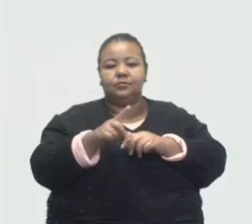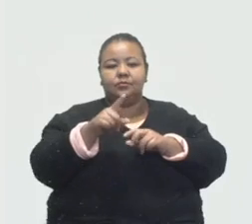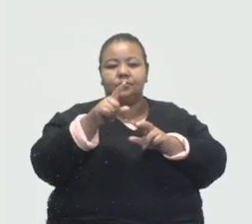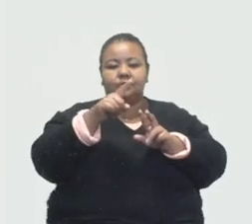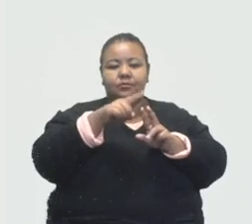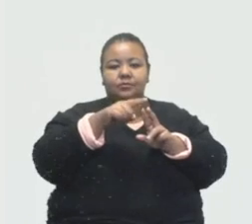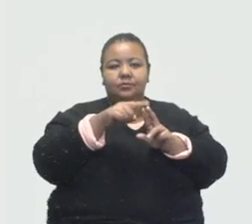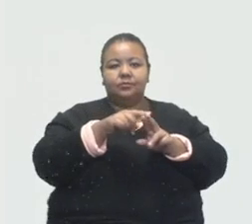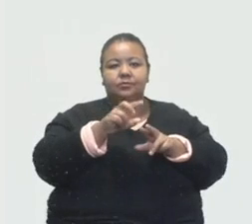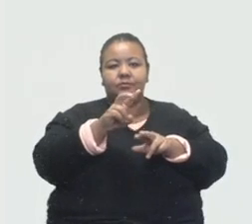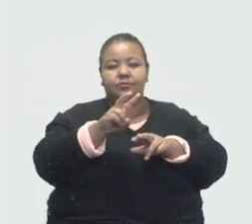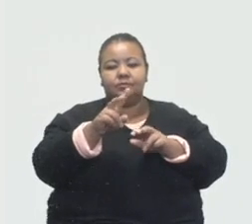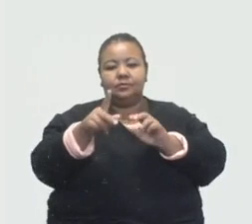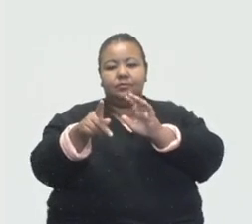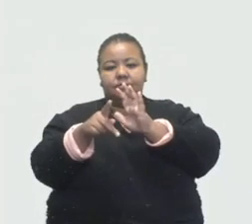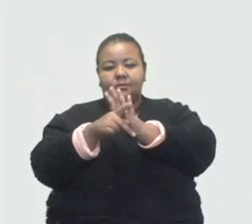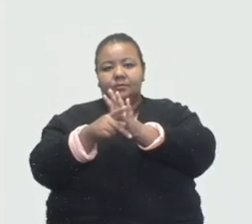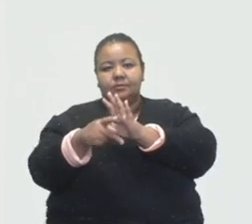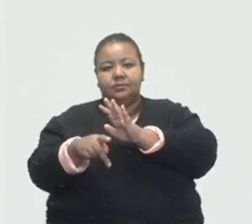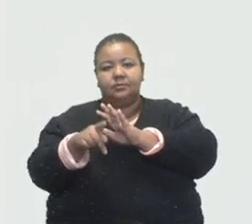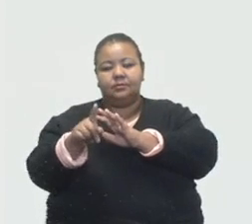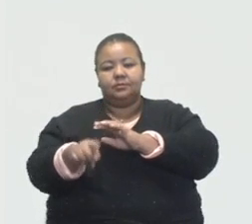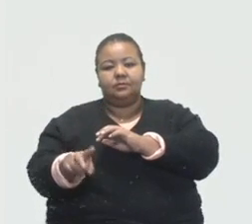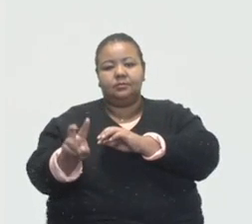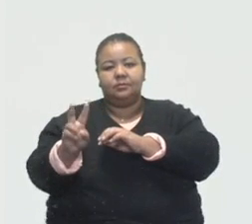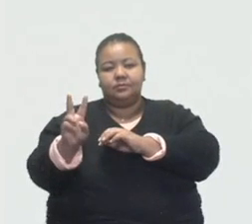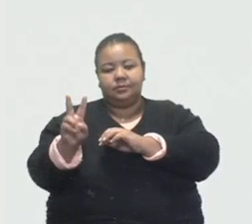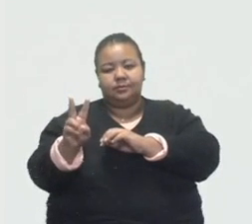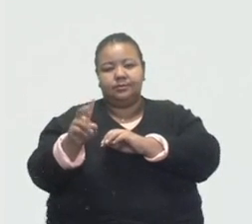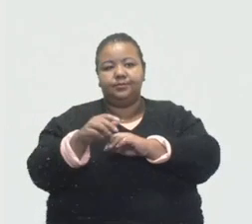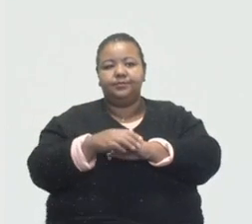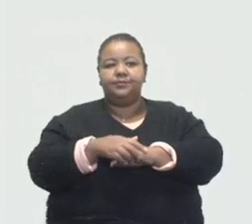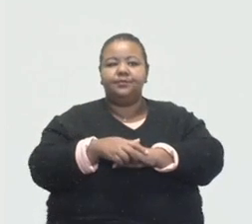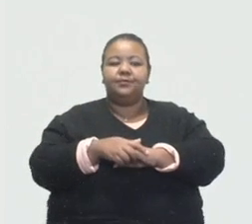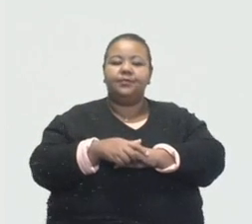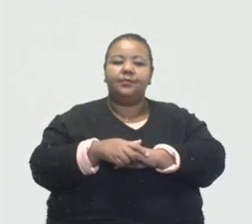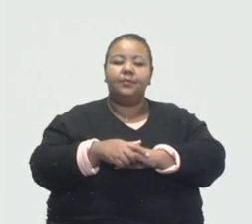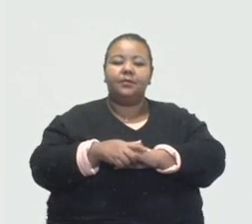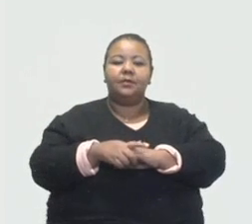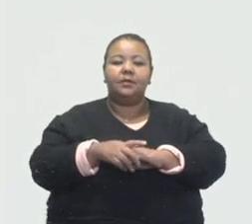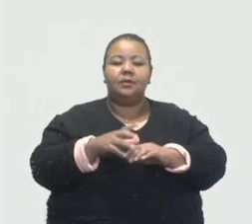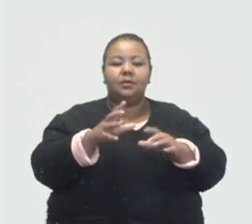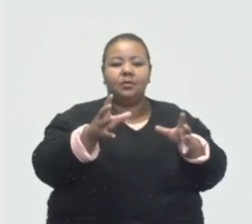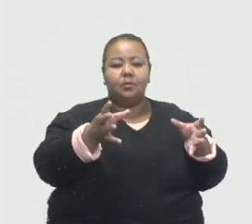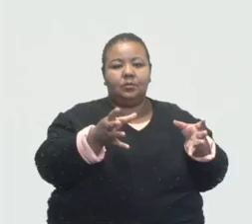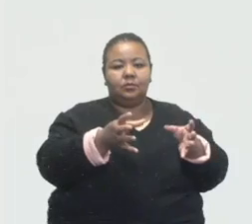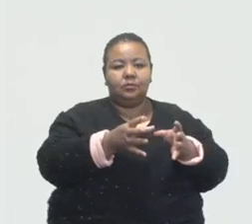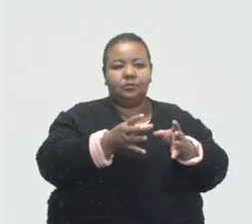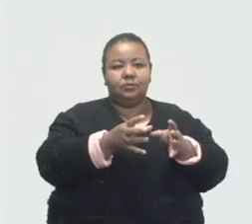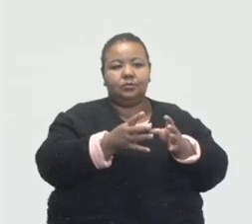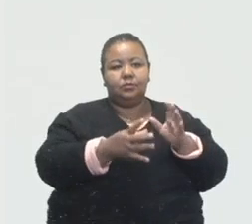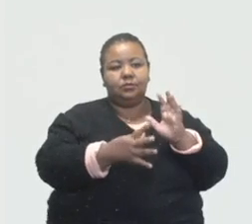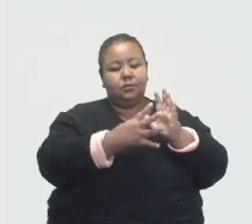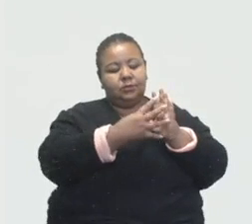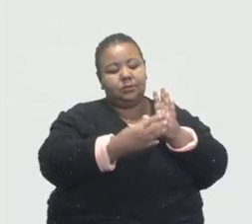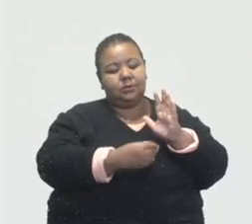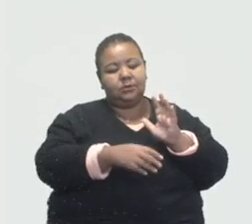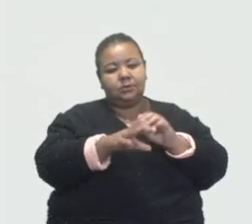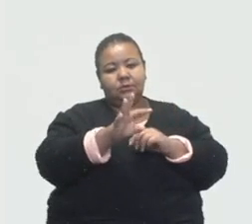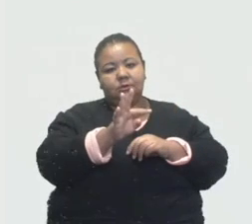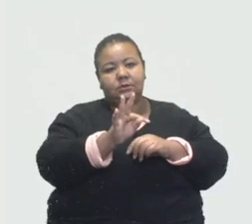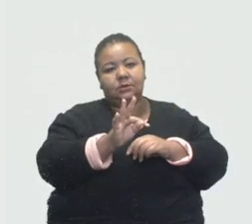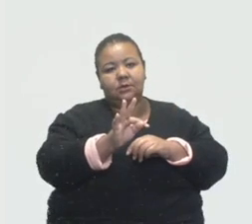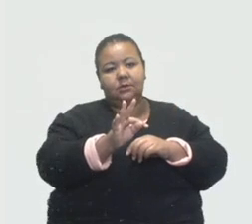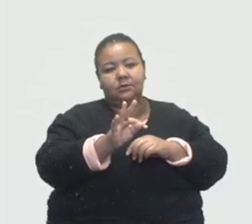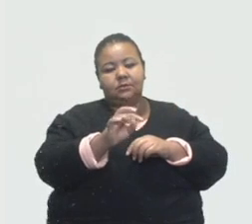vetor V, que pertence ao nosso espaço vetorial V. Ele é indicado por imagem de T ou T do